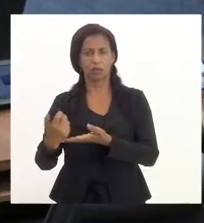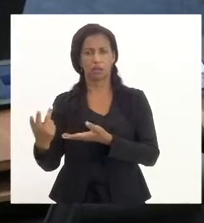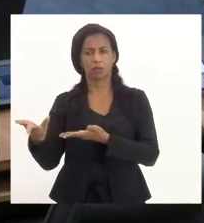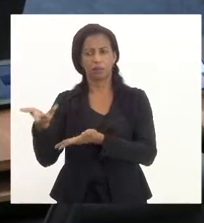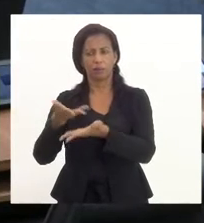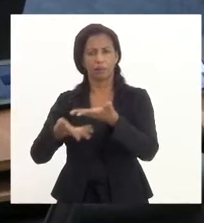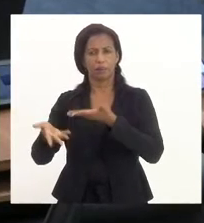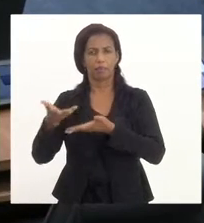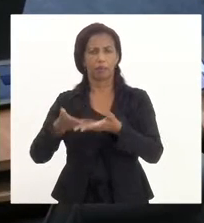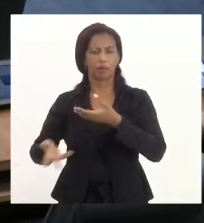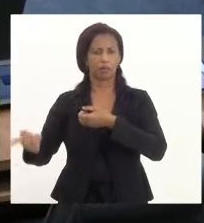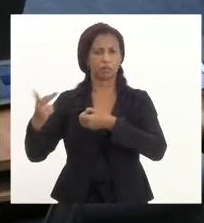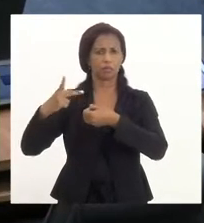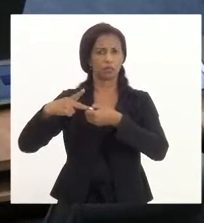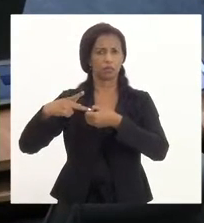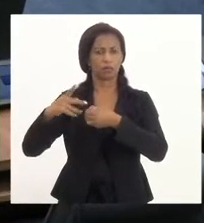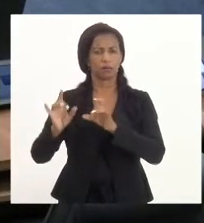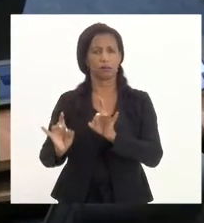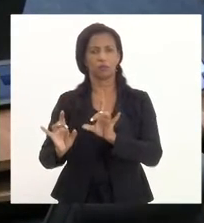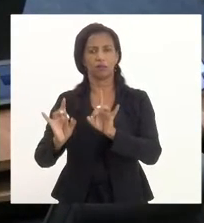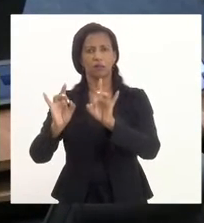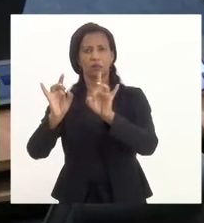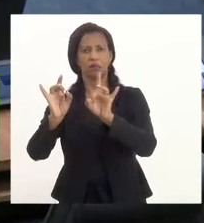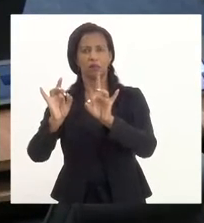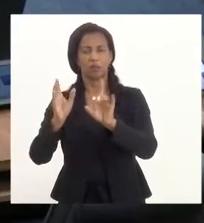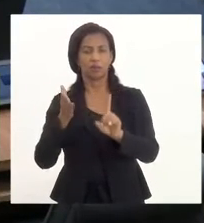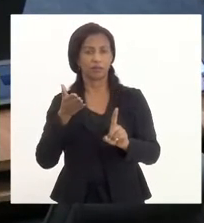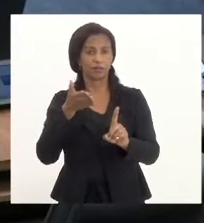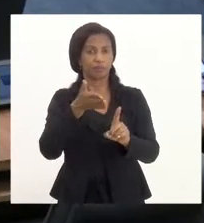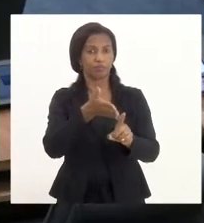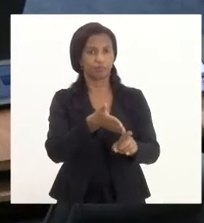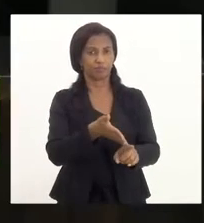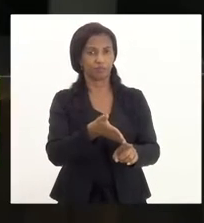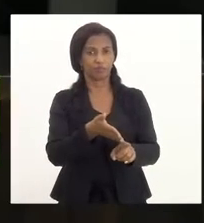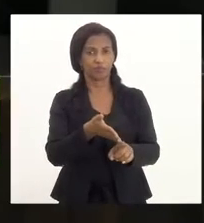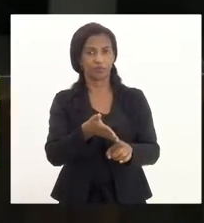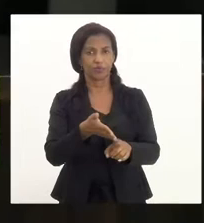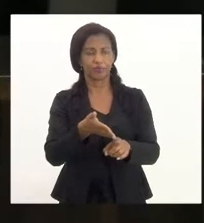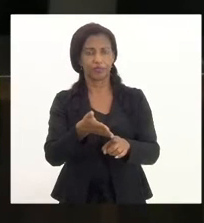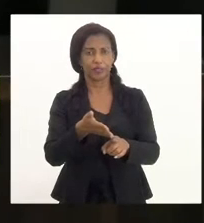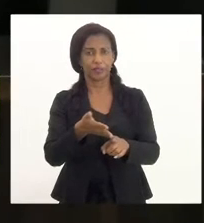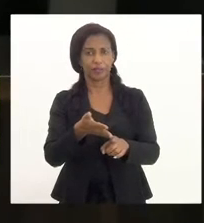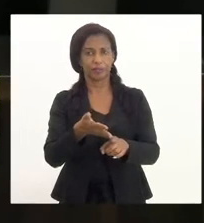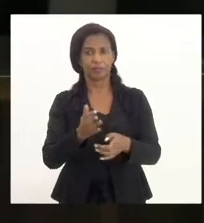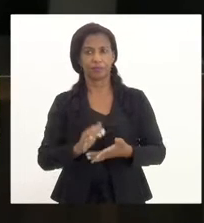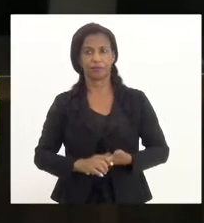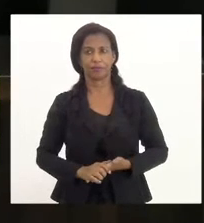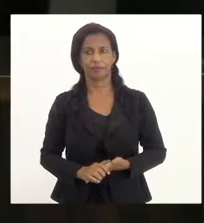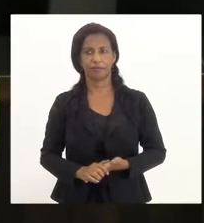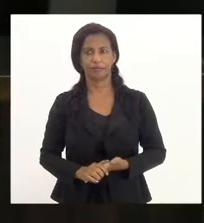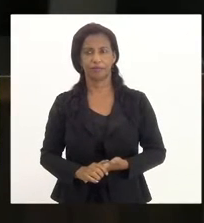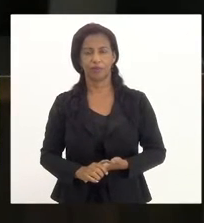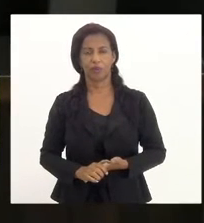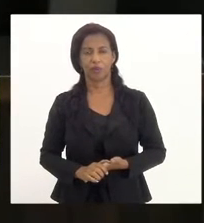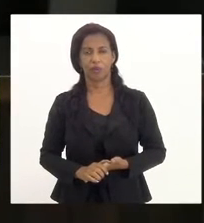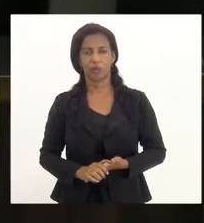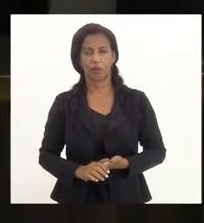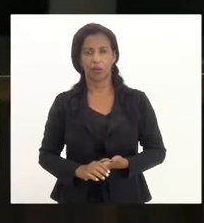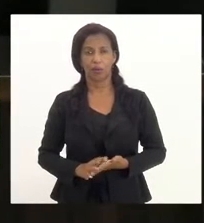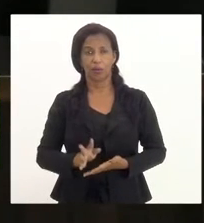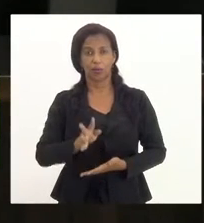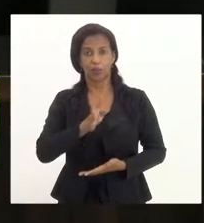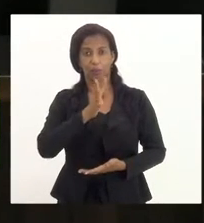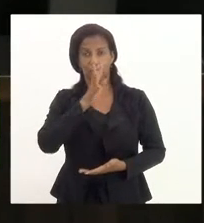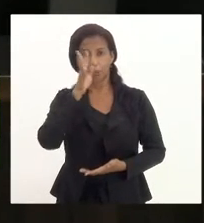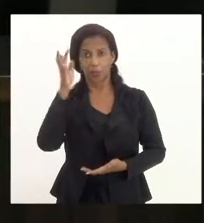e participação especial vídeo o escandaloso empréstimo